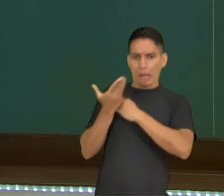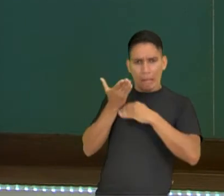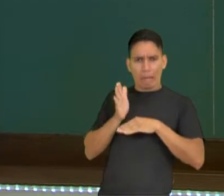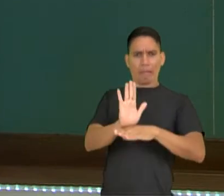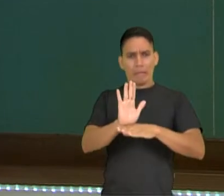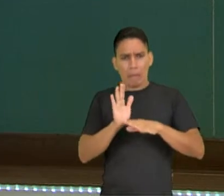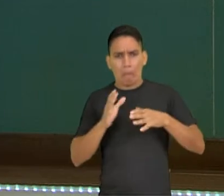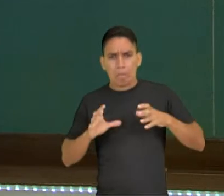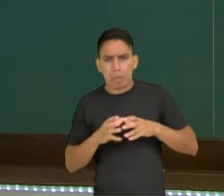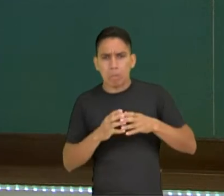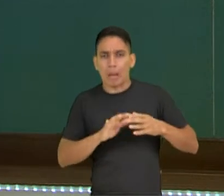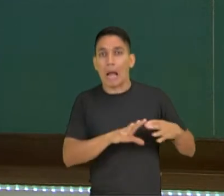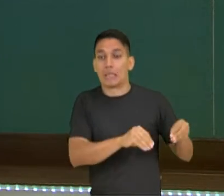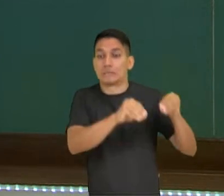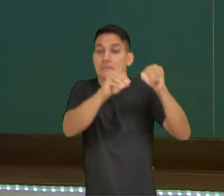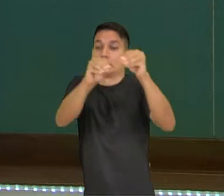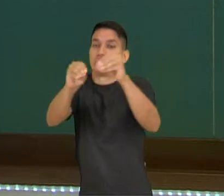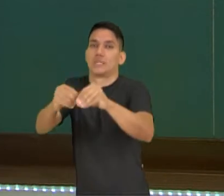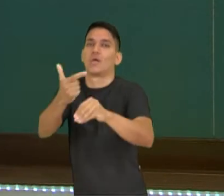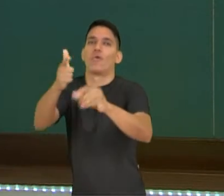naquele determinado espaço. Né?